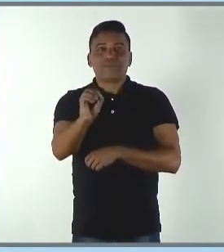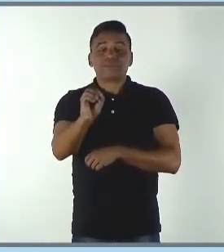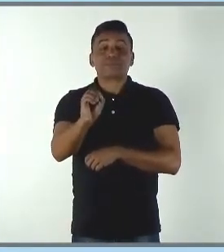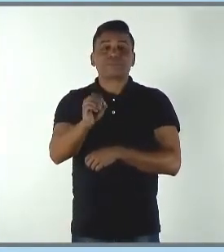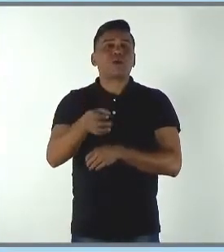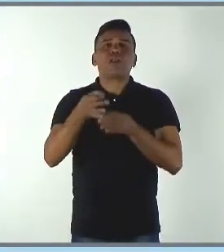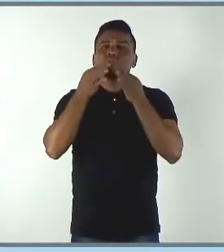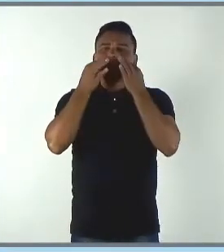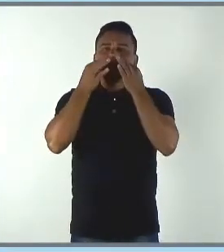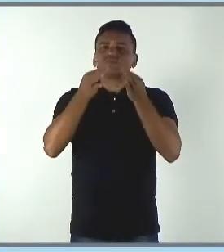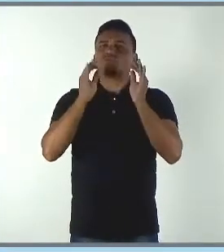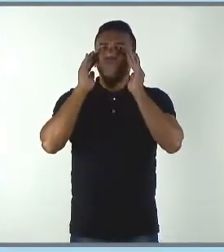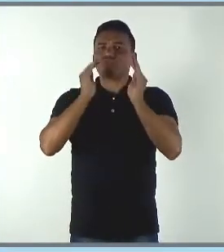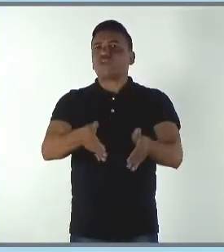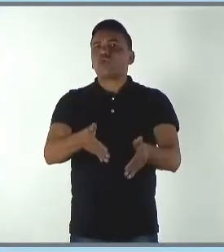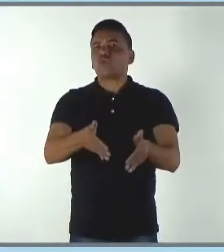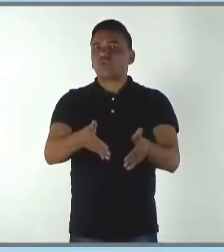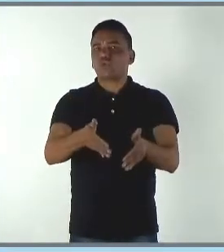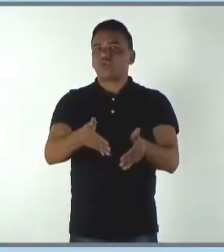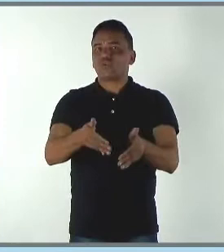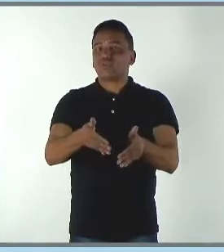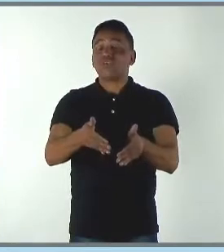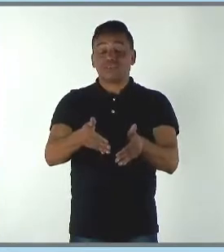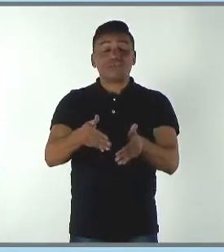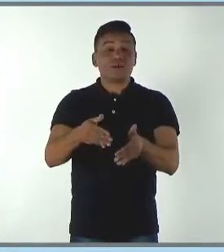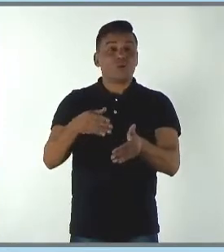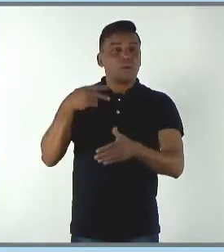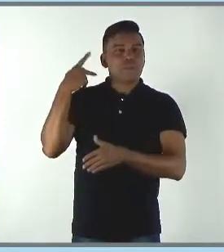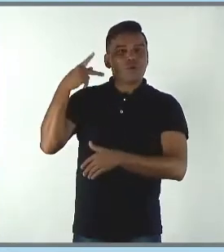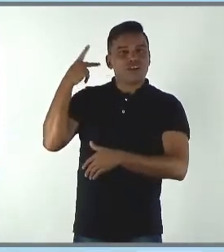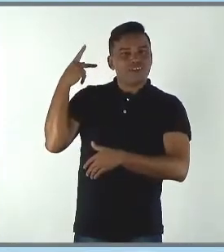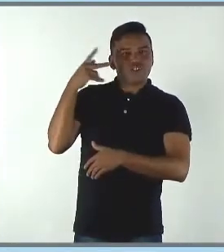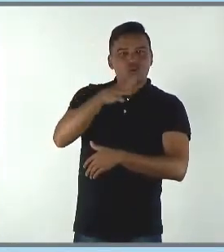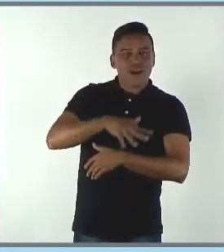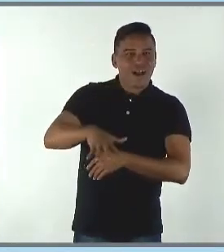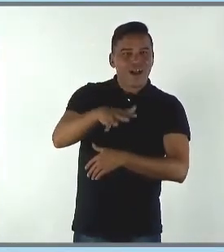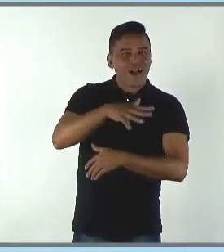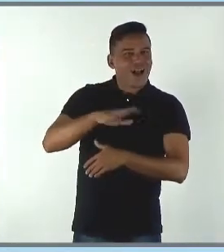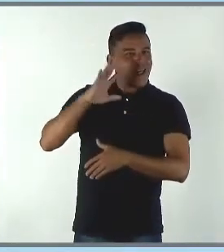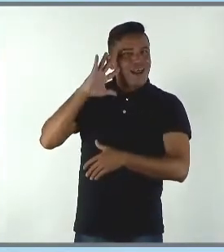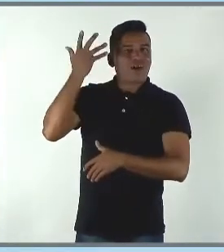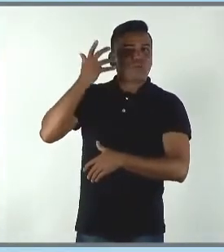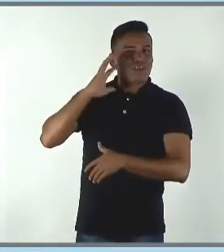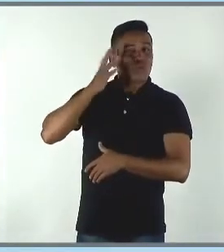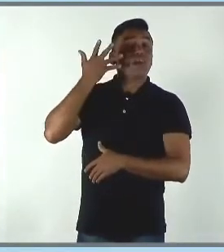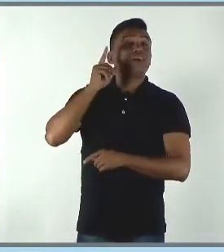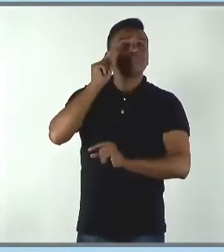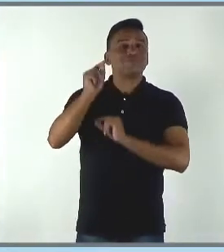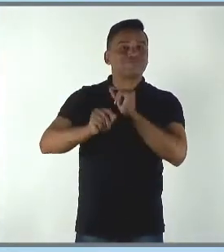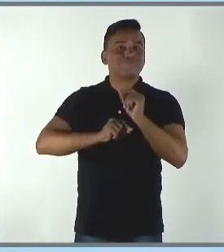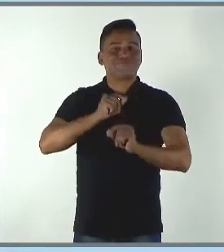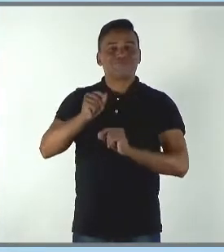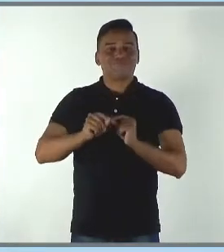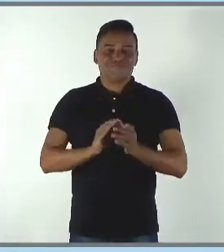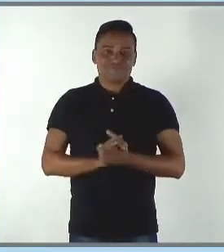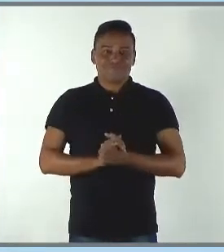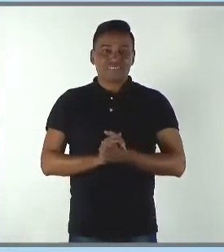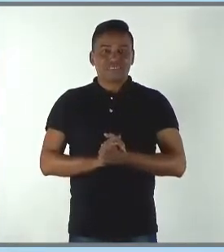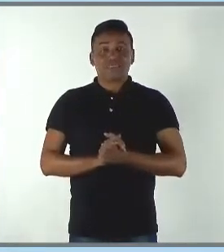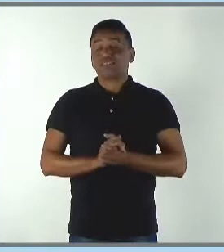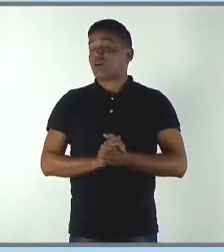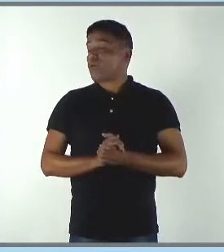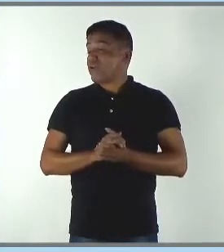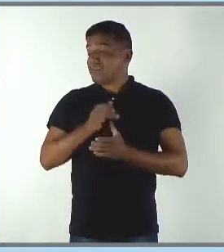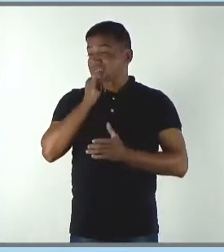atenção muito grande com os acontecimentos políticos que nos envolvem naquele momento. todo o campo terrível